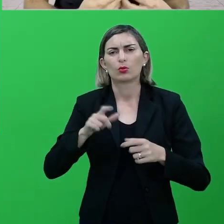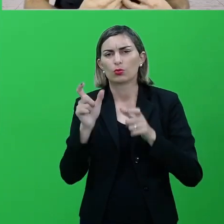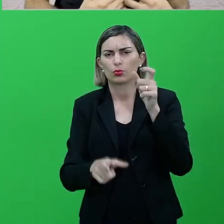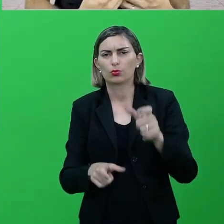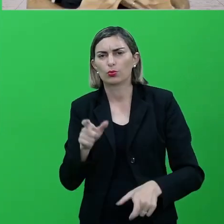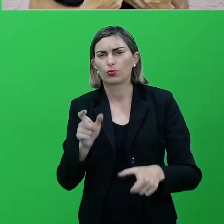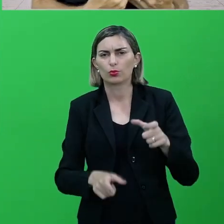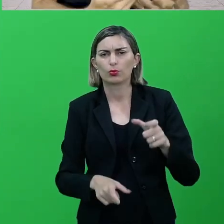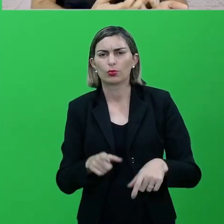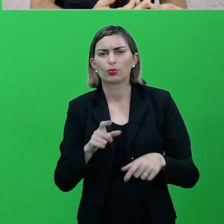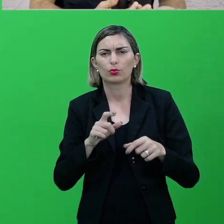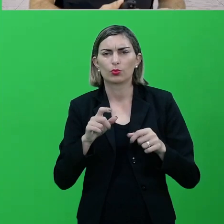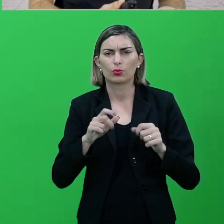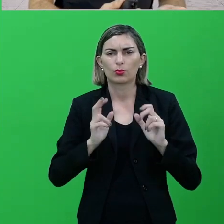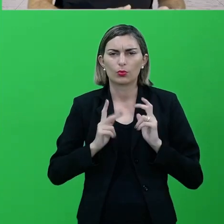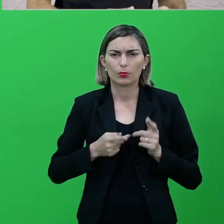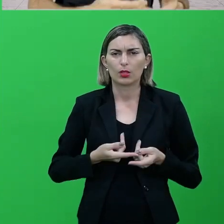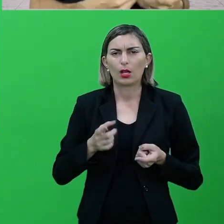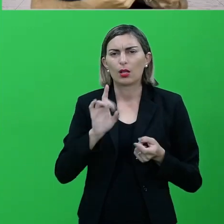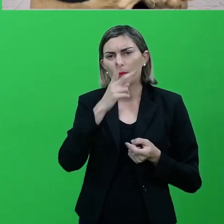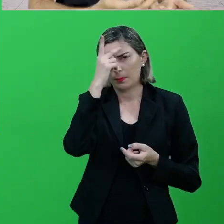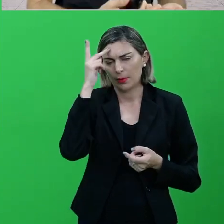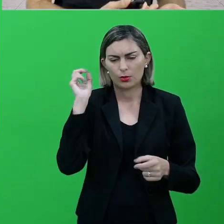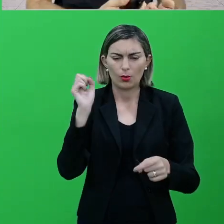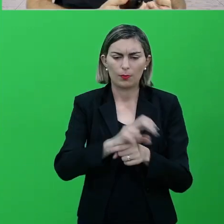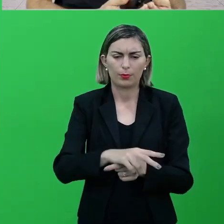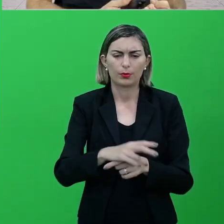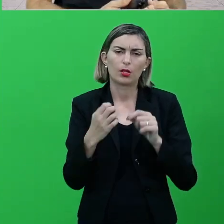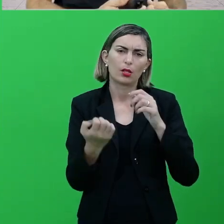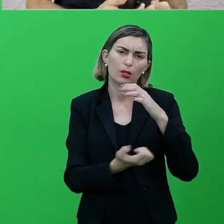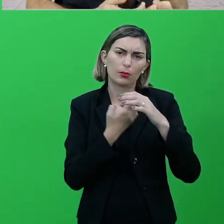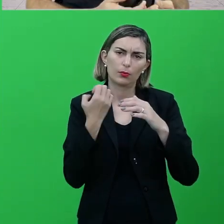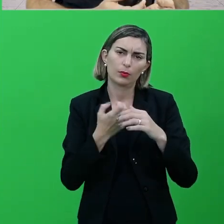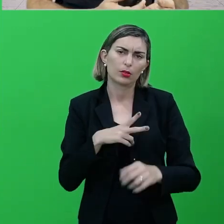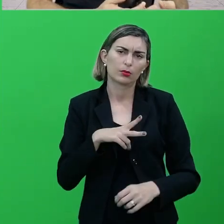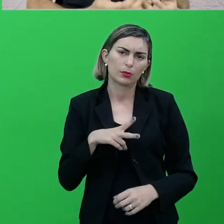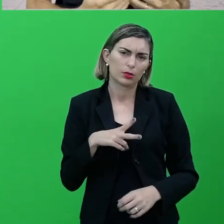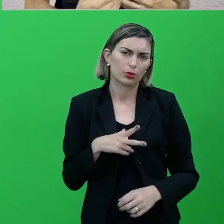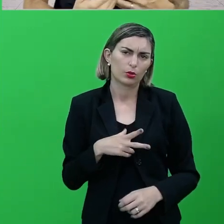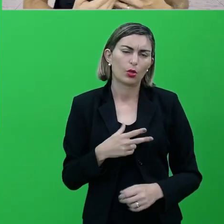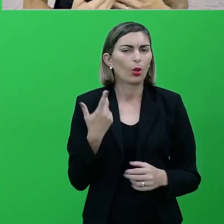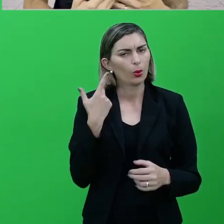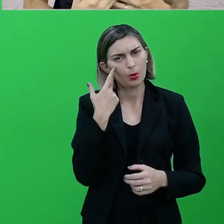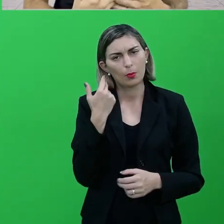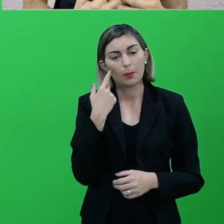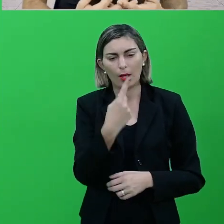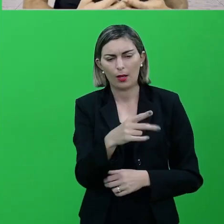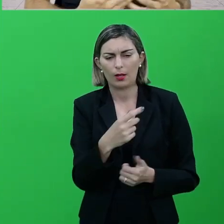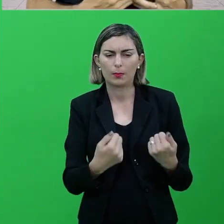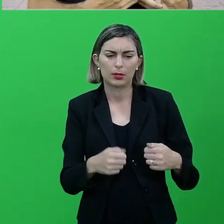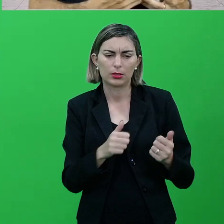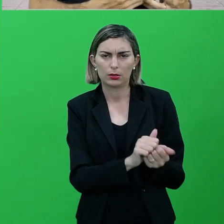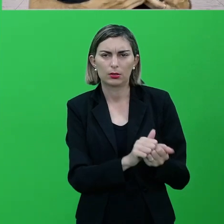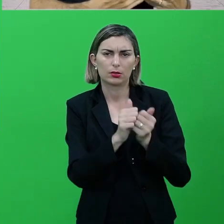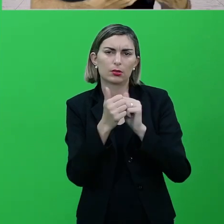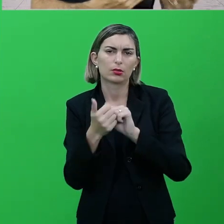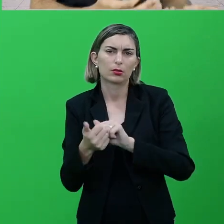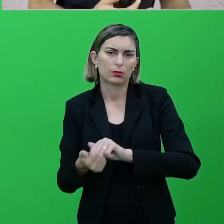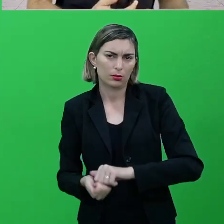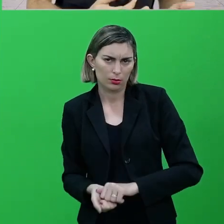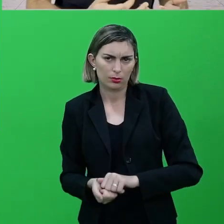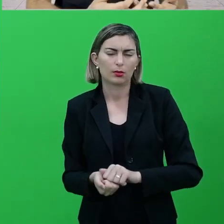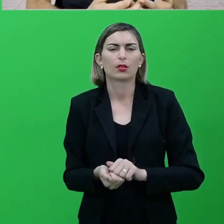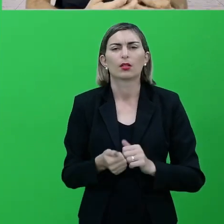um pouco maior e cada vez que uma pessoa ingressa numa empresa do setor privado, normalmente é ela que precisa se adequar